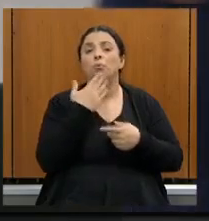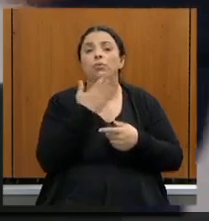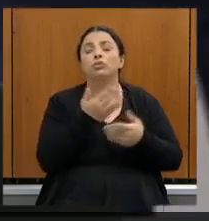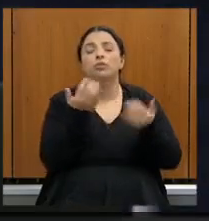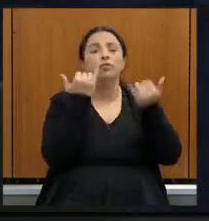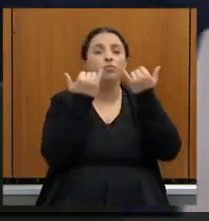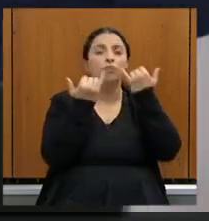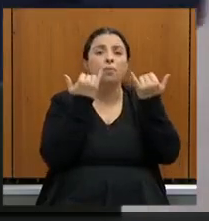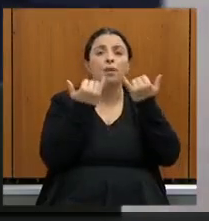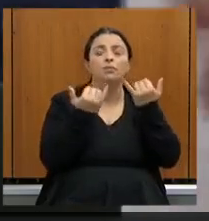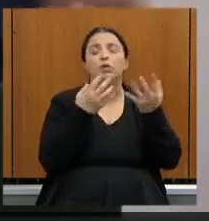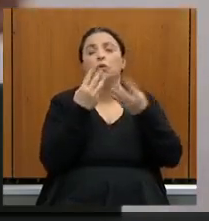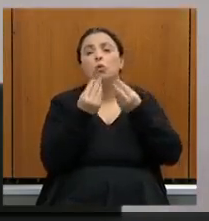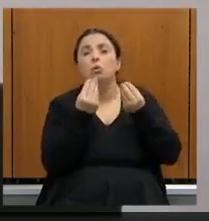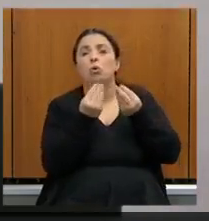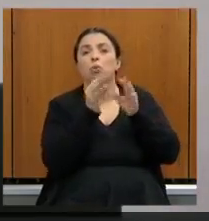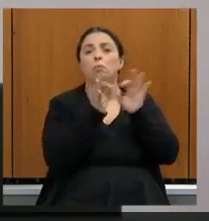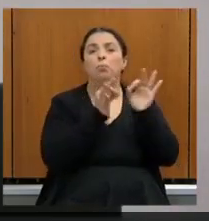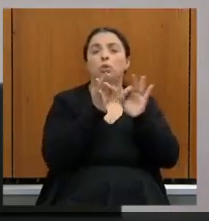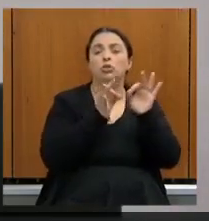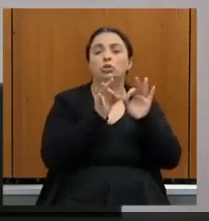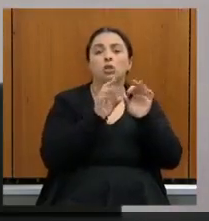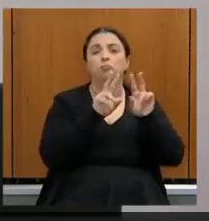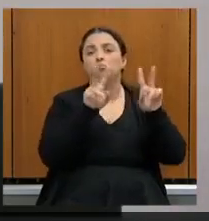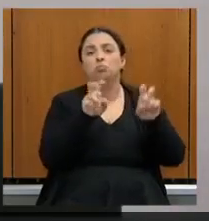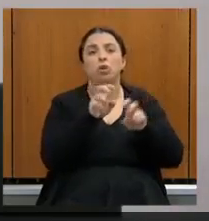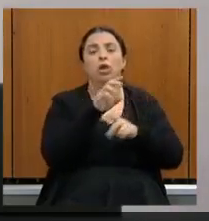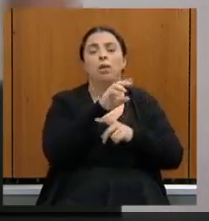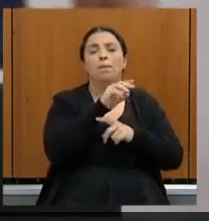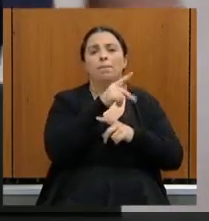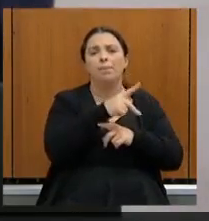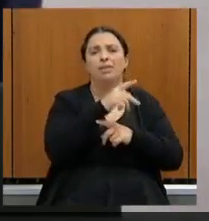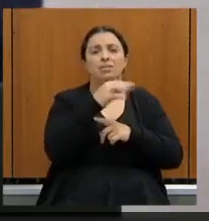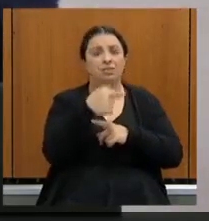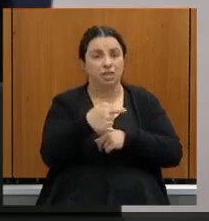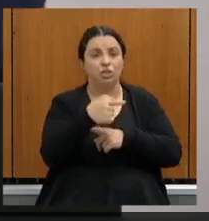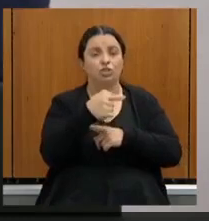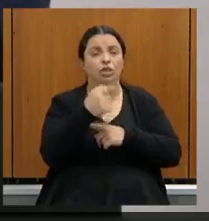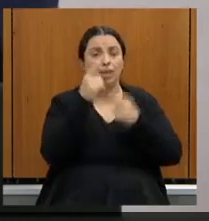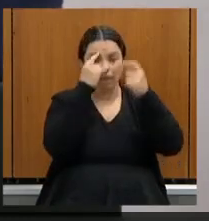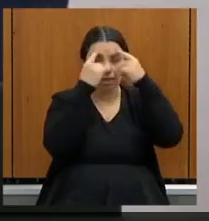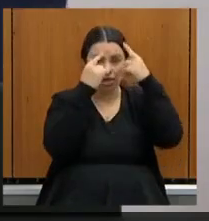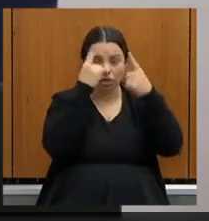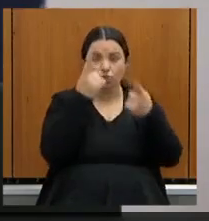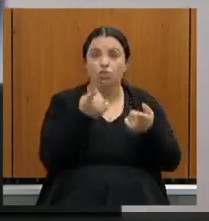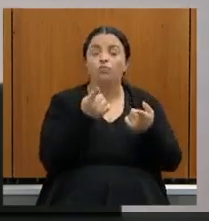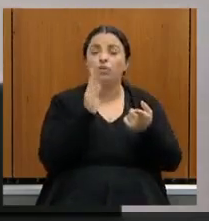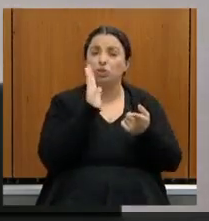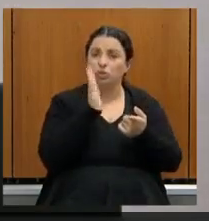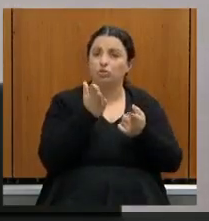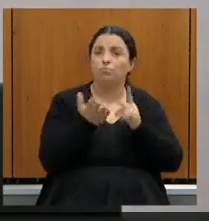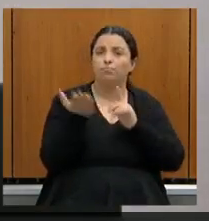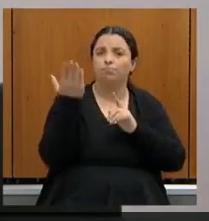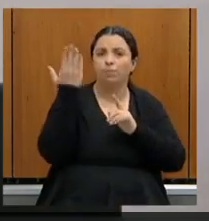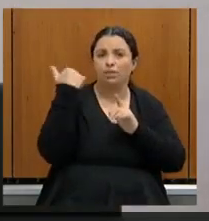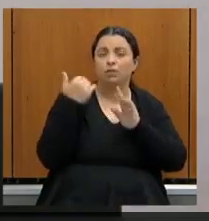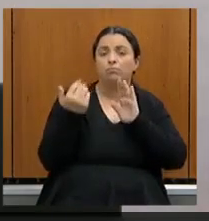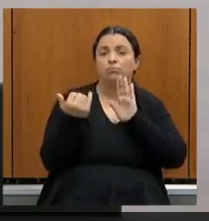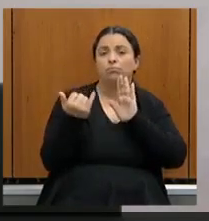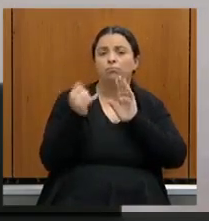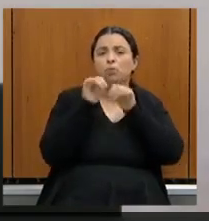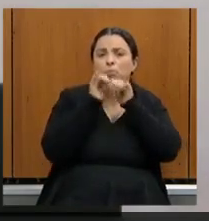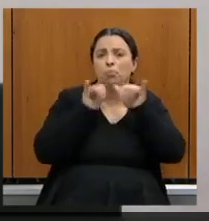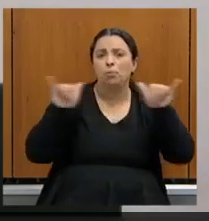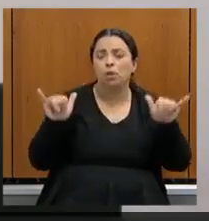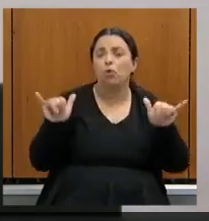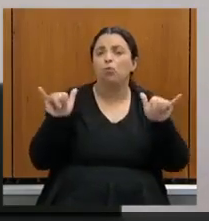acerca do projeto denominado P7 criativo que conforme publicado na imprensa mineira